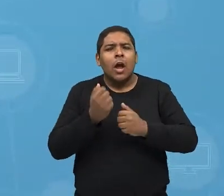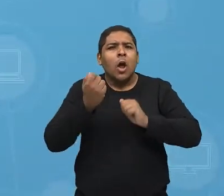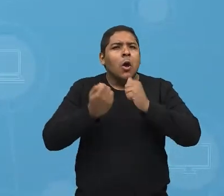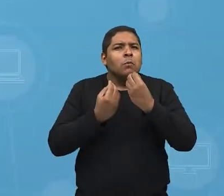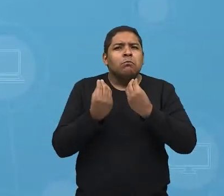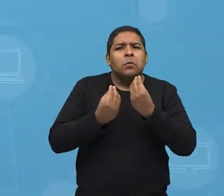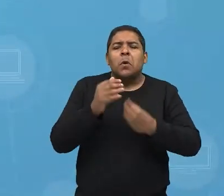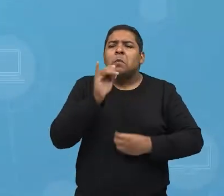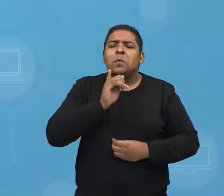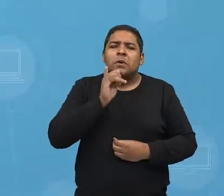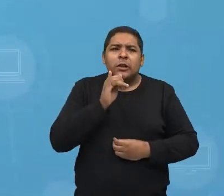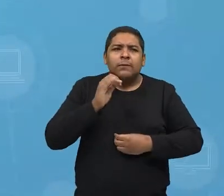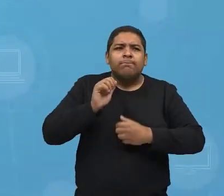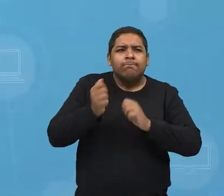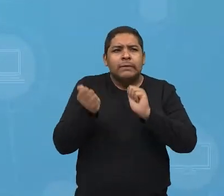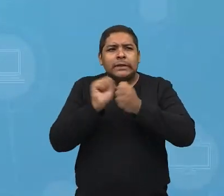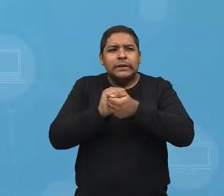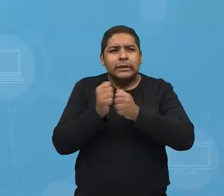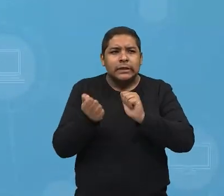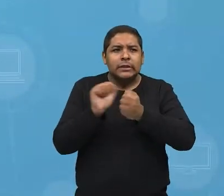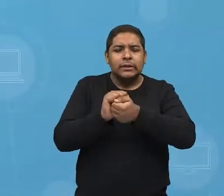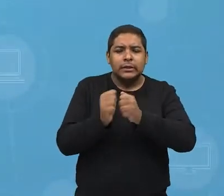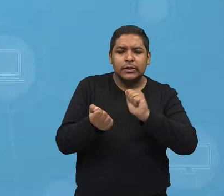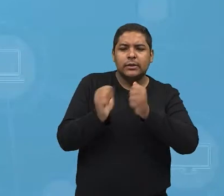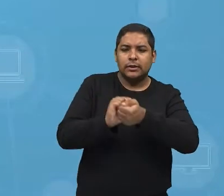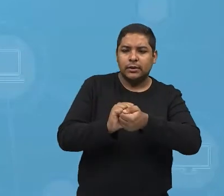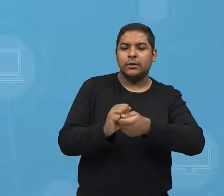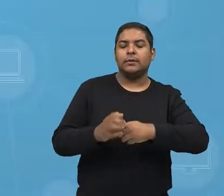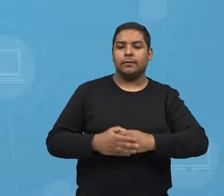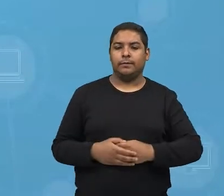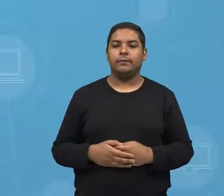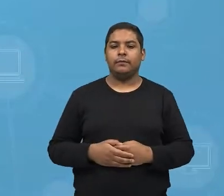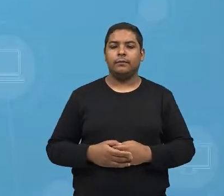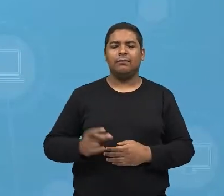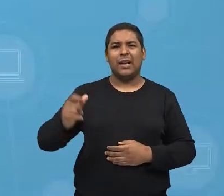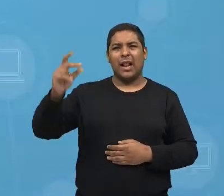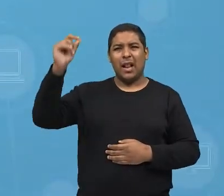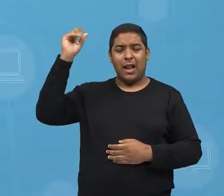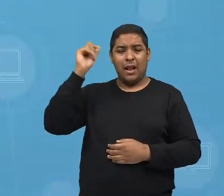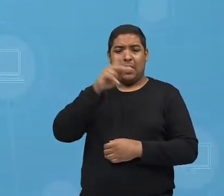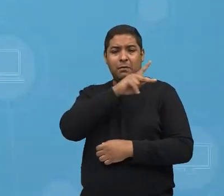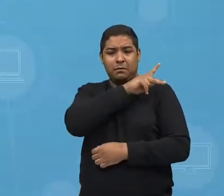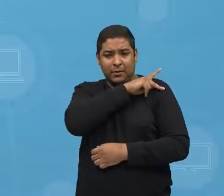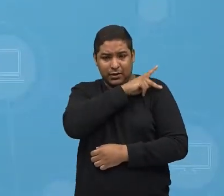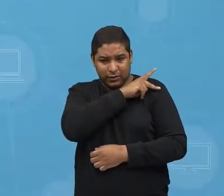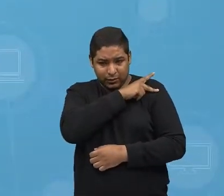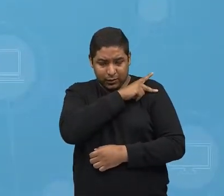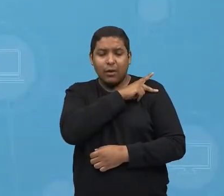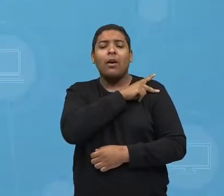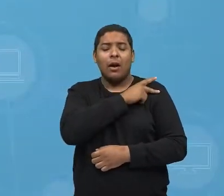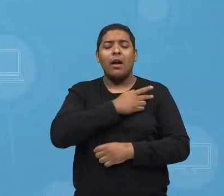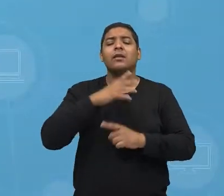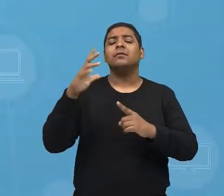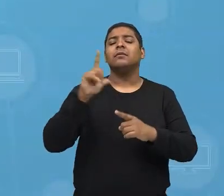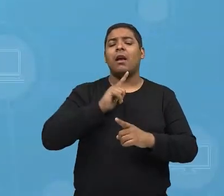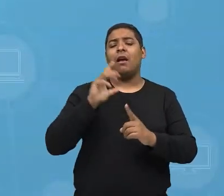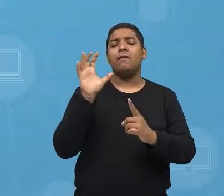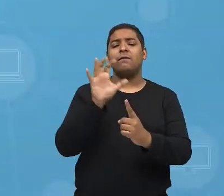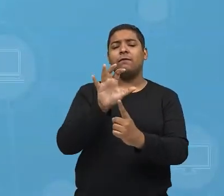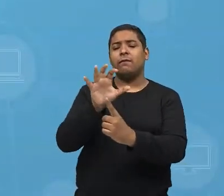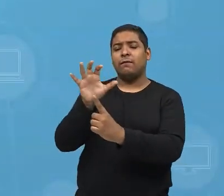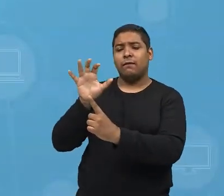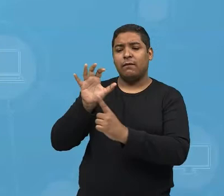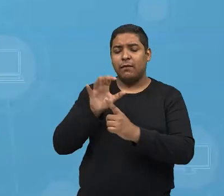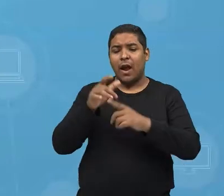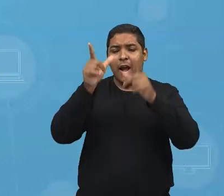sempre toda uma sequência, como nós já vimos nas nossas aulas, desde a pré-história, a influência que foram ocorrendo. Passamos